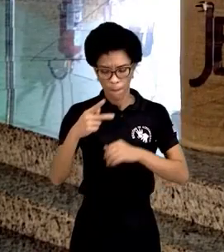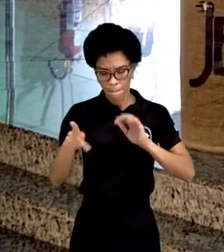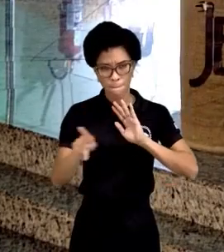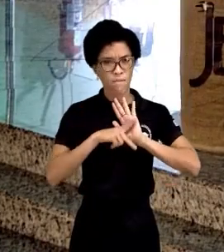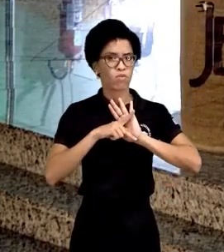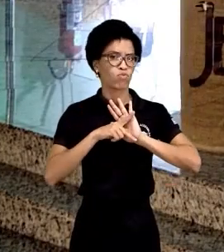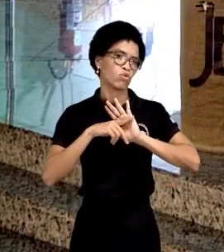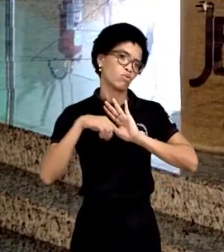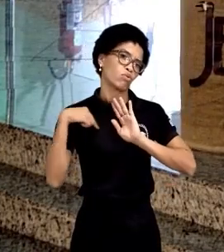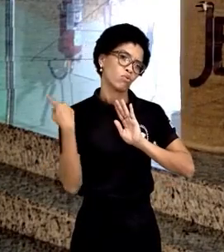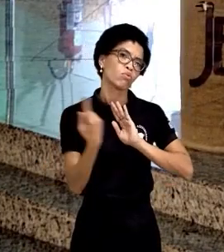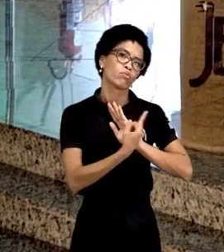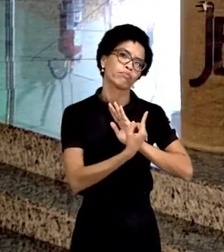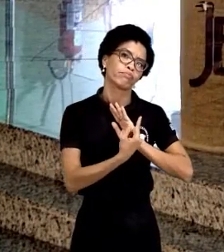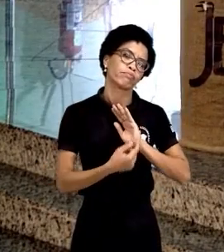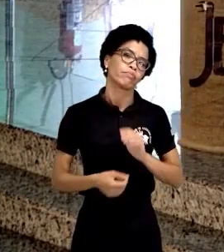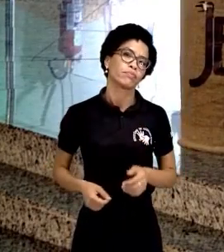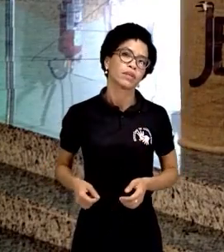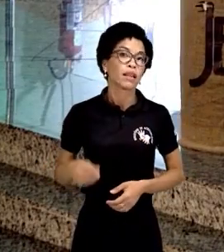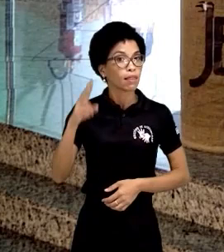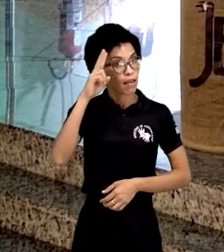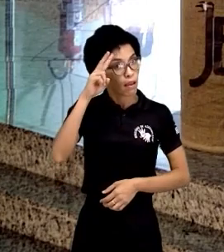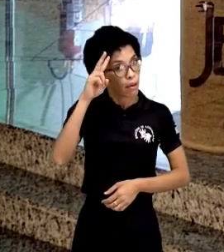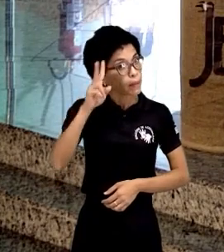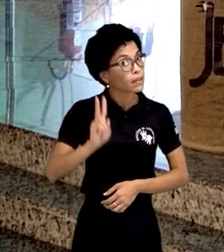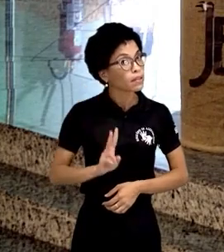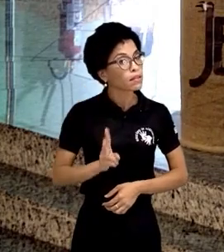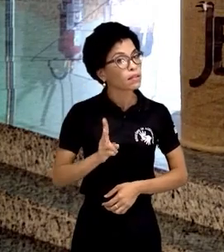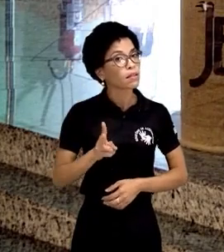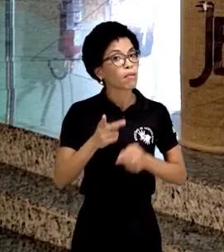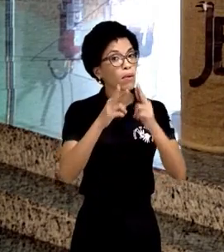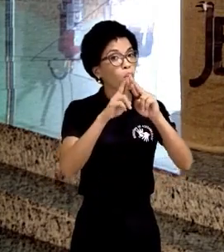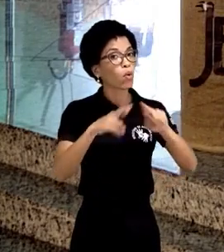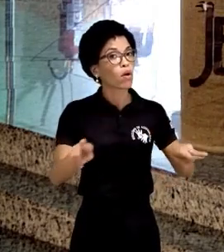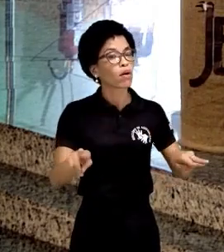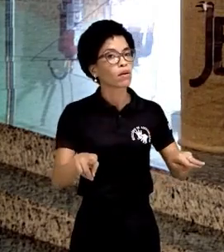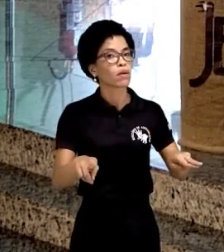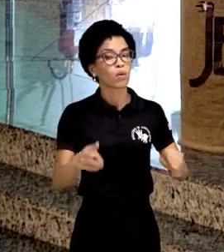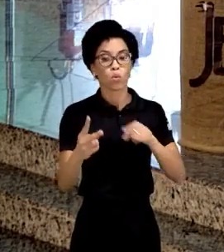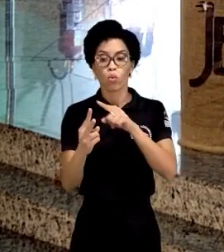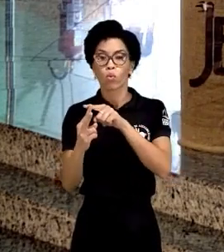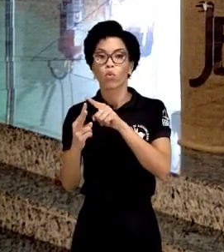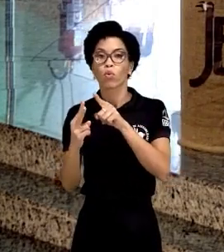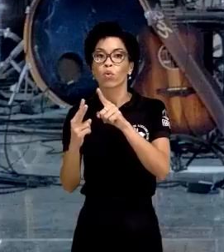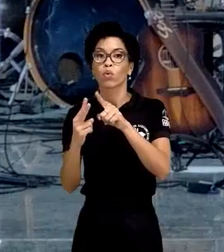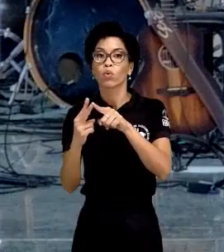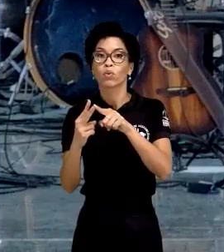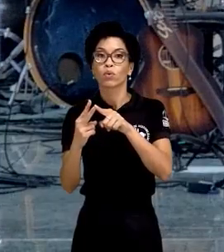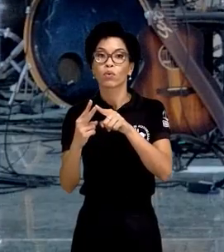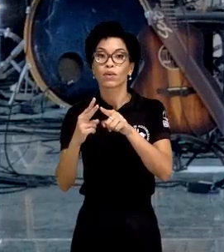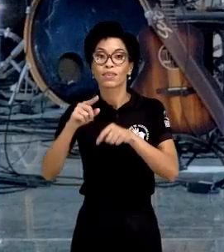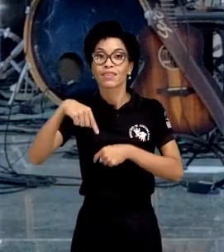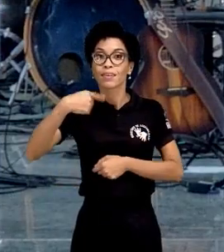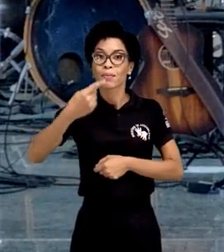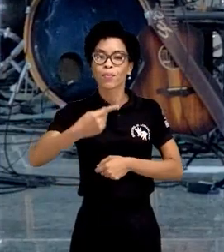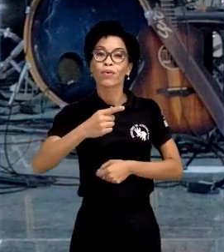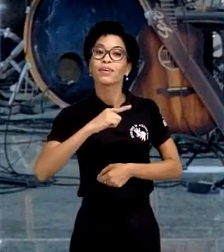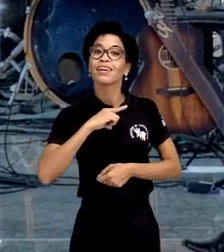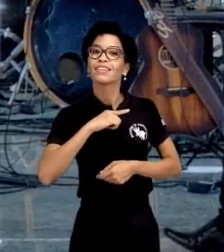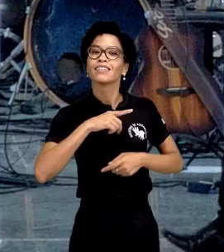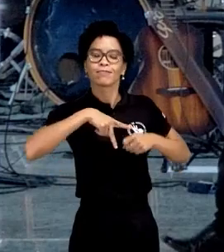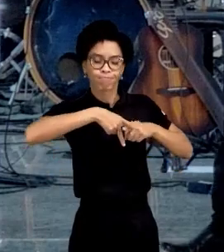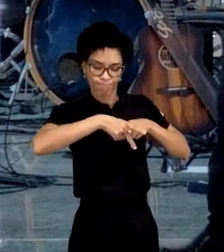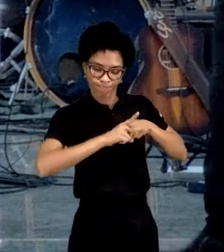resultado: estes elementos promovem mudança. Esses elementos promovem mudança na sua vida, na sua